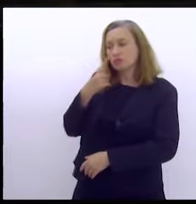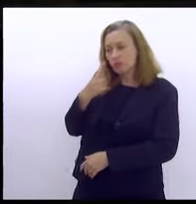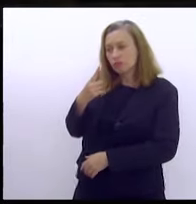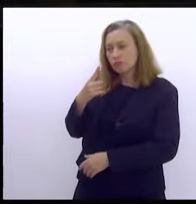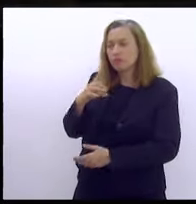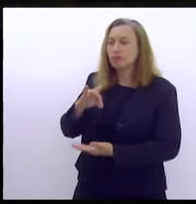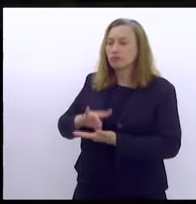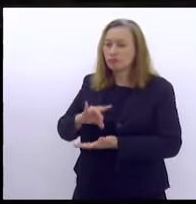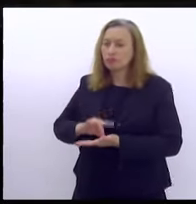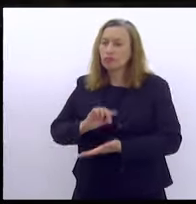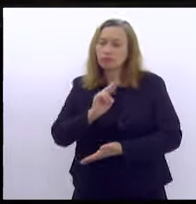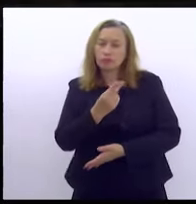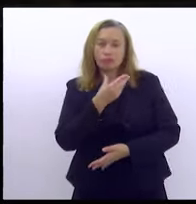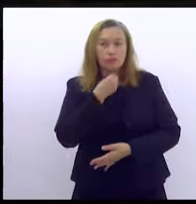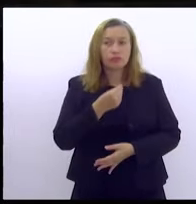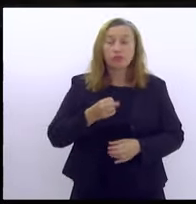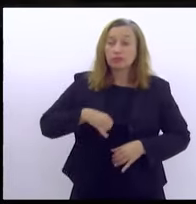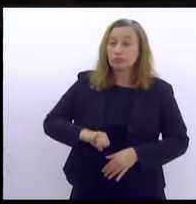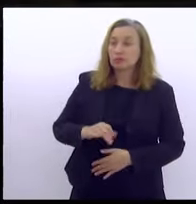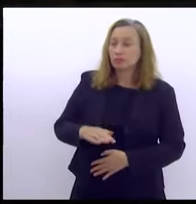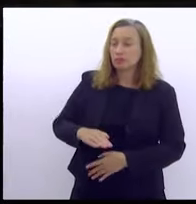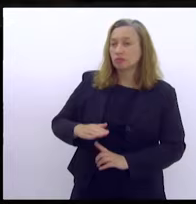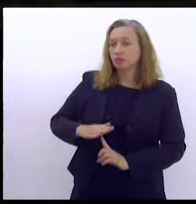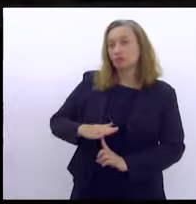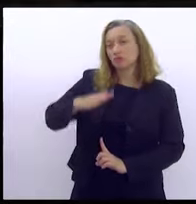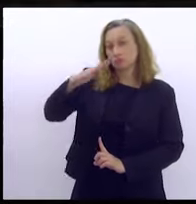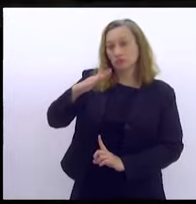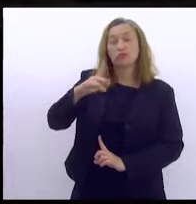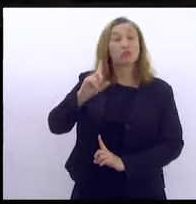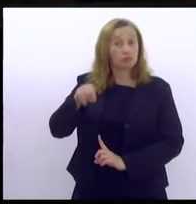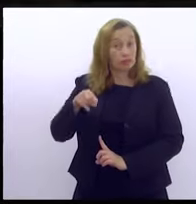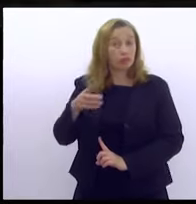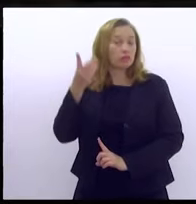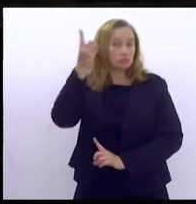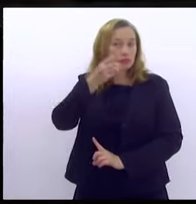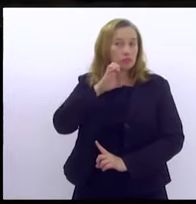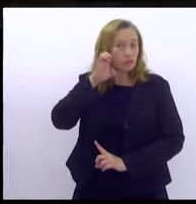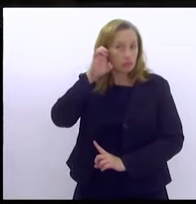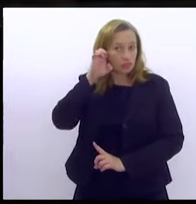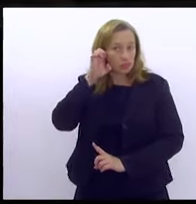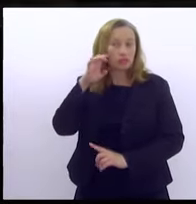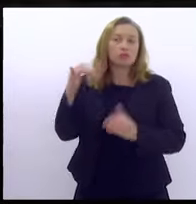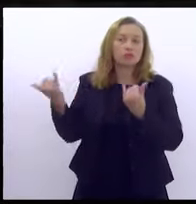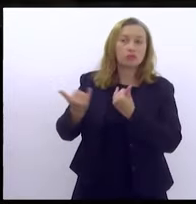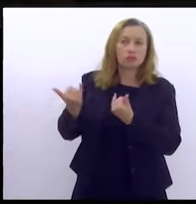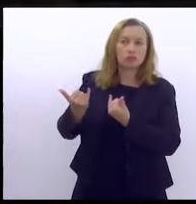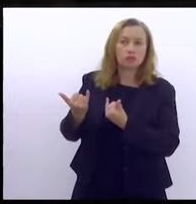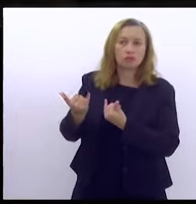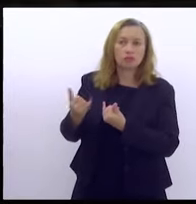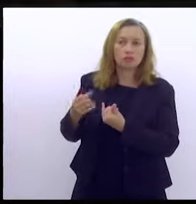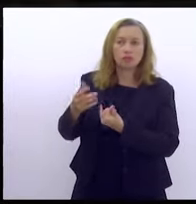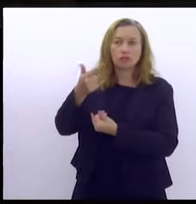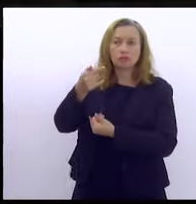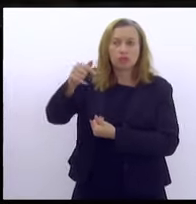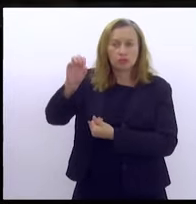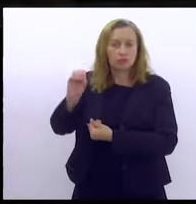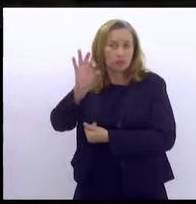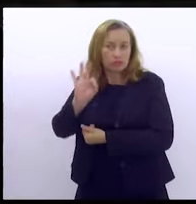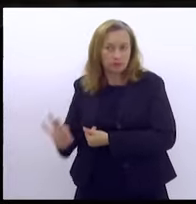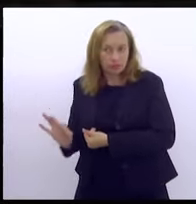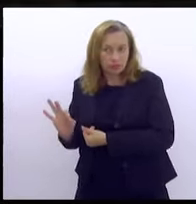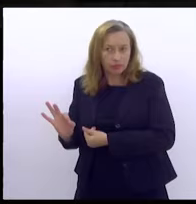se os grandes, se os adultos, né, a deputada Érica deu uma informação, se 70% caem